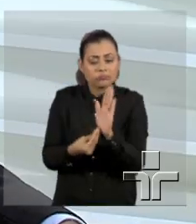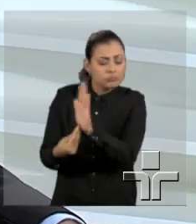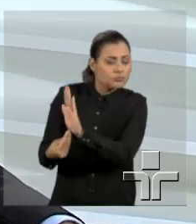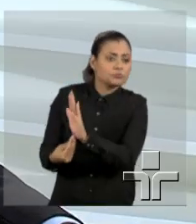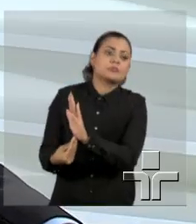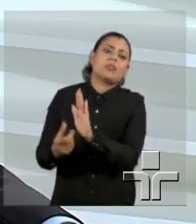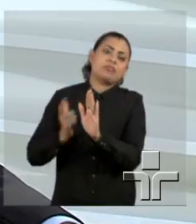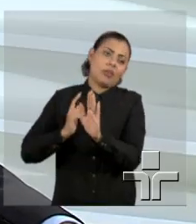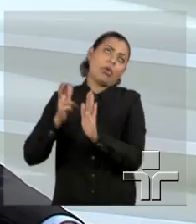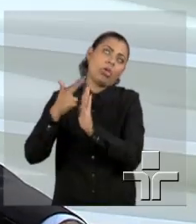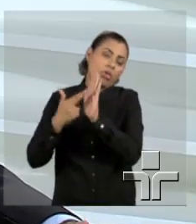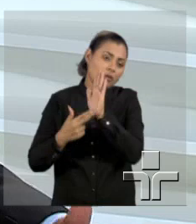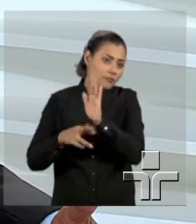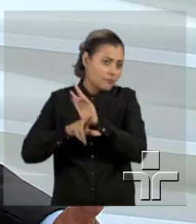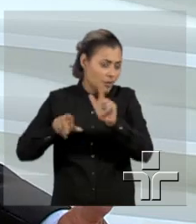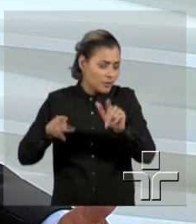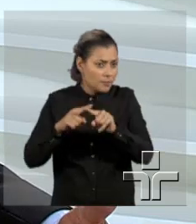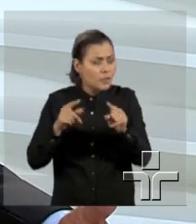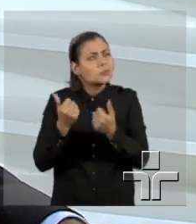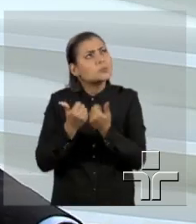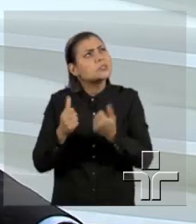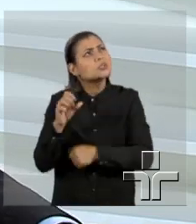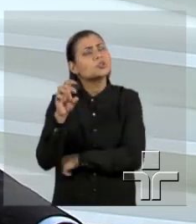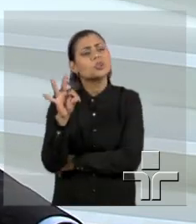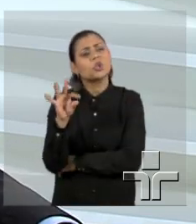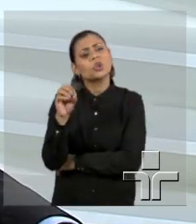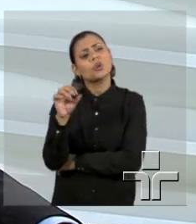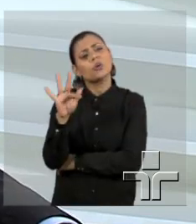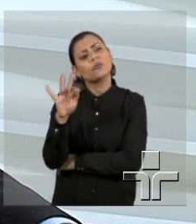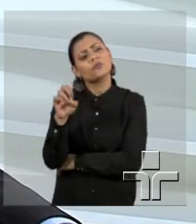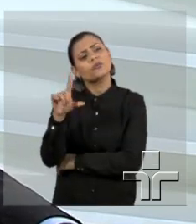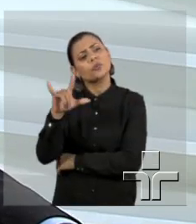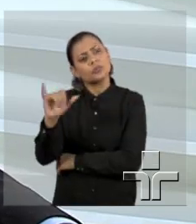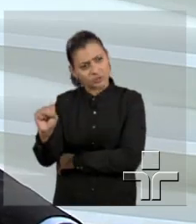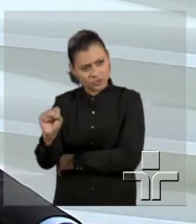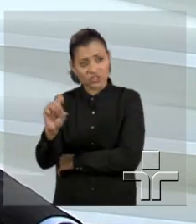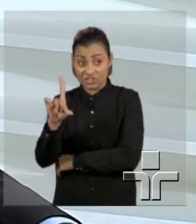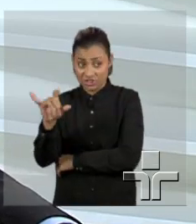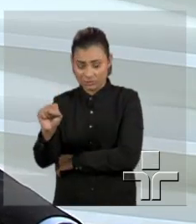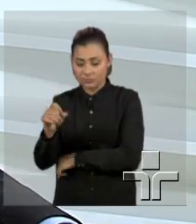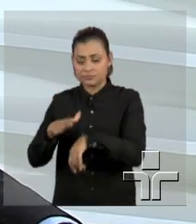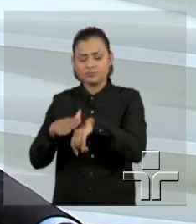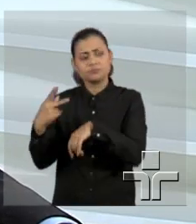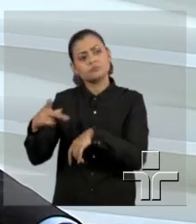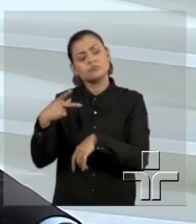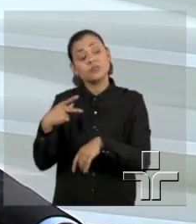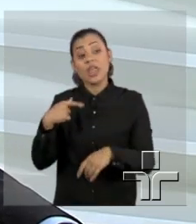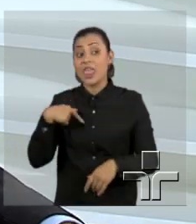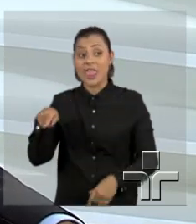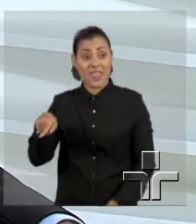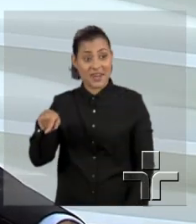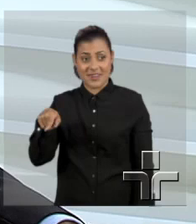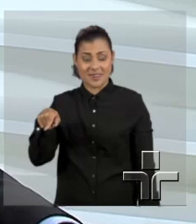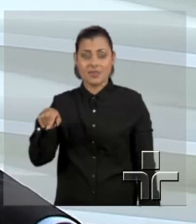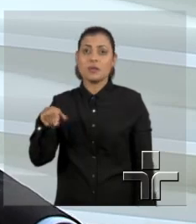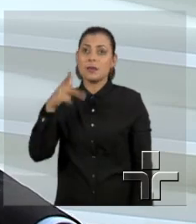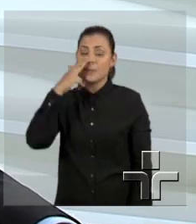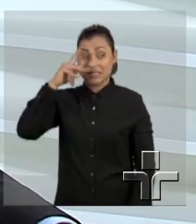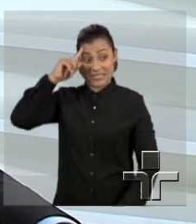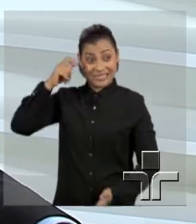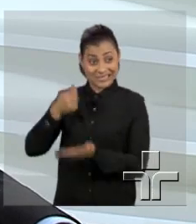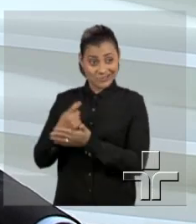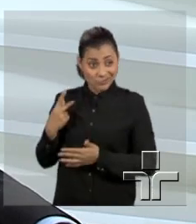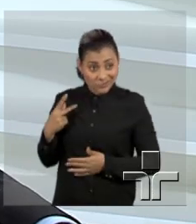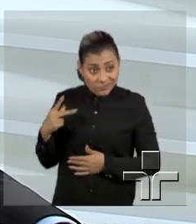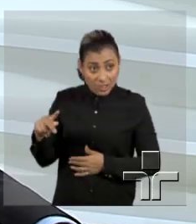Eu entendi que o ministro Toffoli, espero não estar equivocado, não pretendeu, com sua decisão